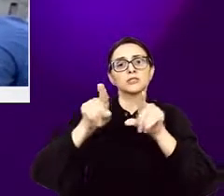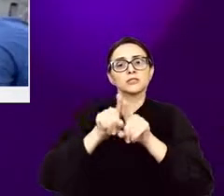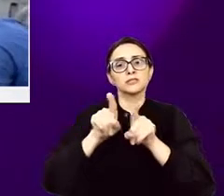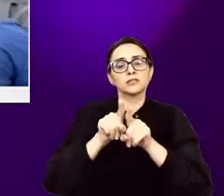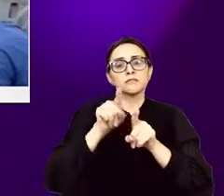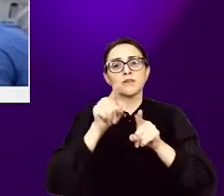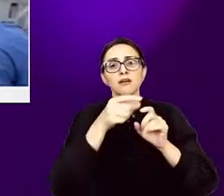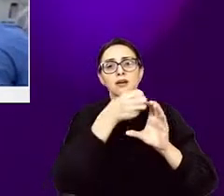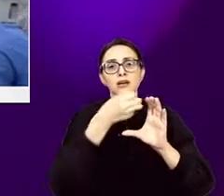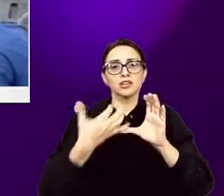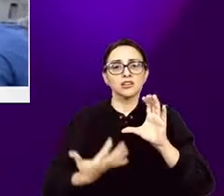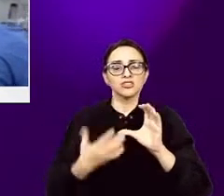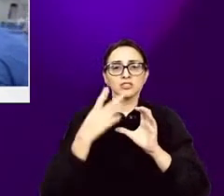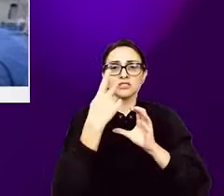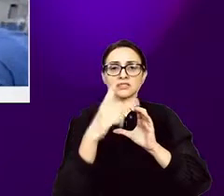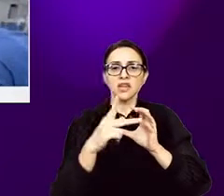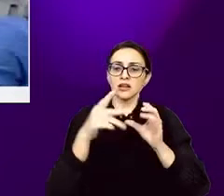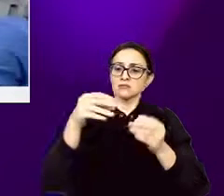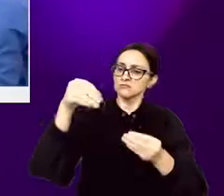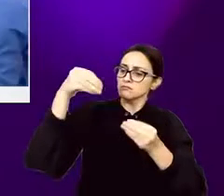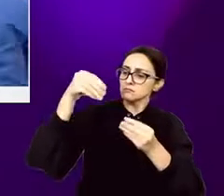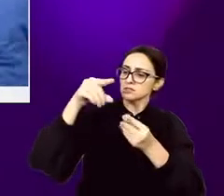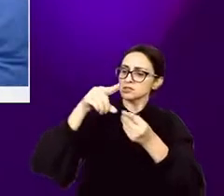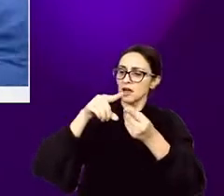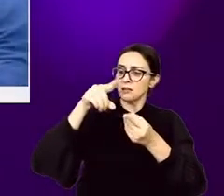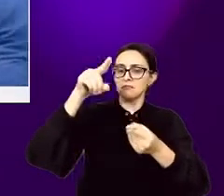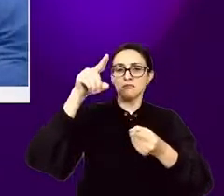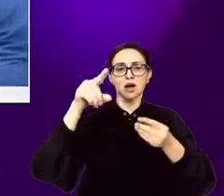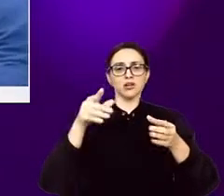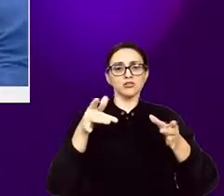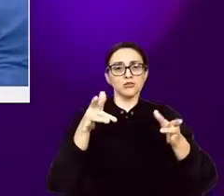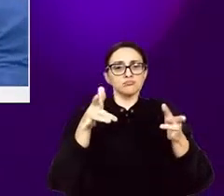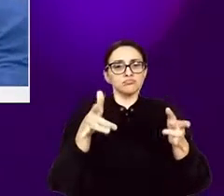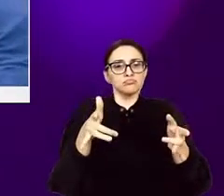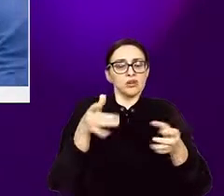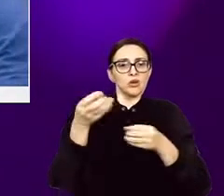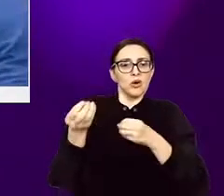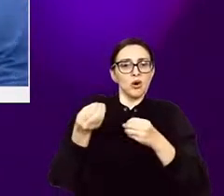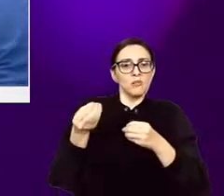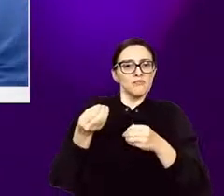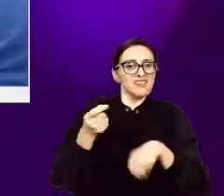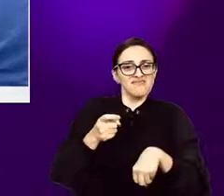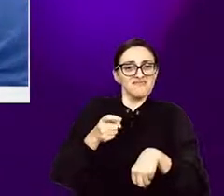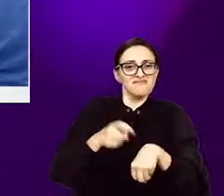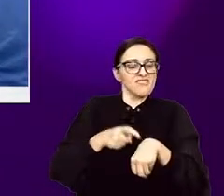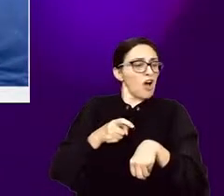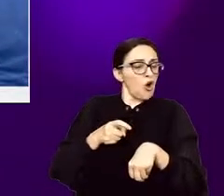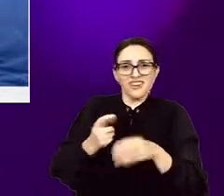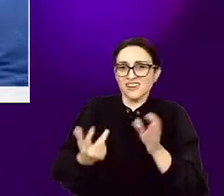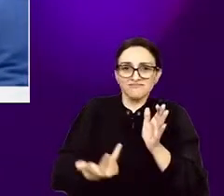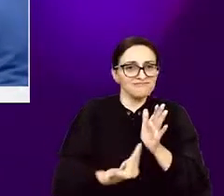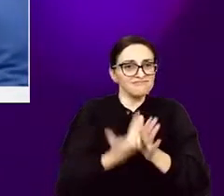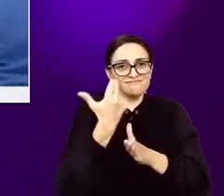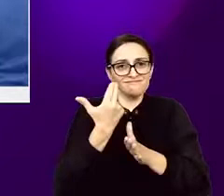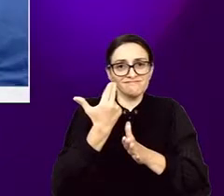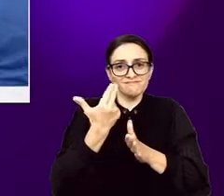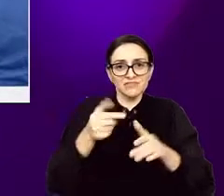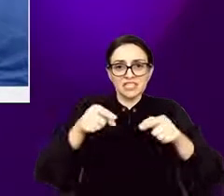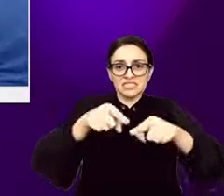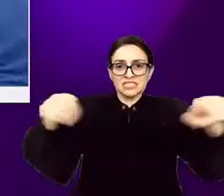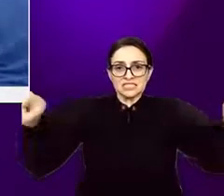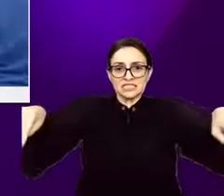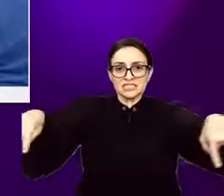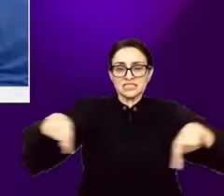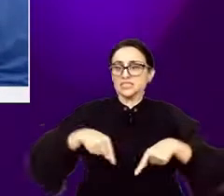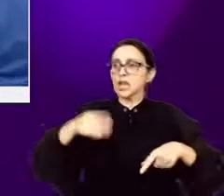as características do implante, o tamanho, o posicionamento, e isso é feito no ato cirúrgico, dentro da sala de cirurgia, na